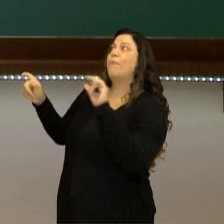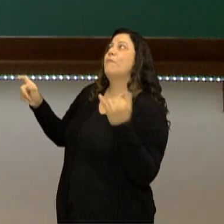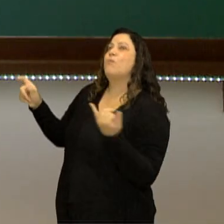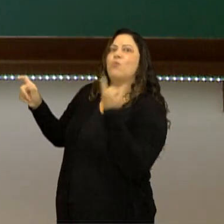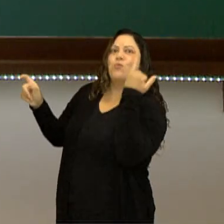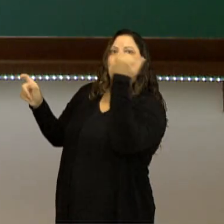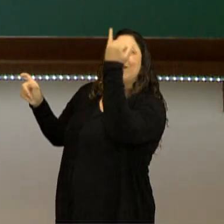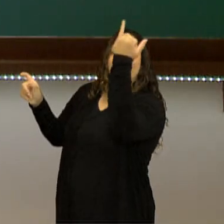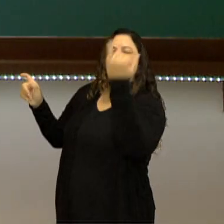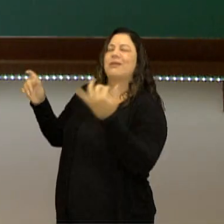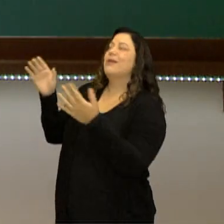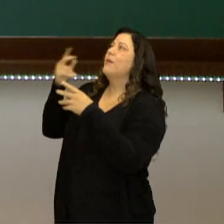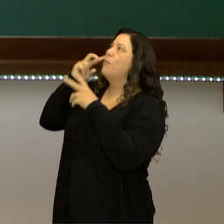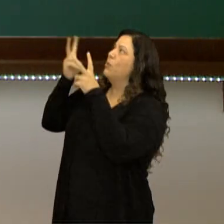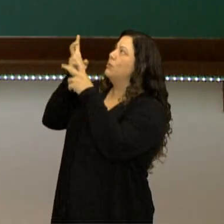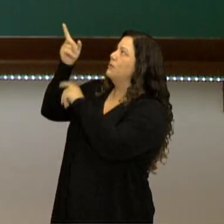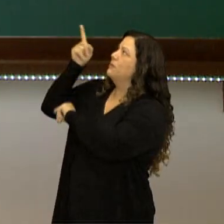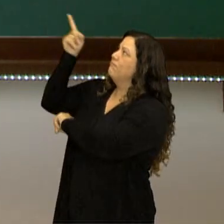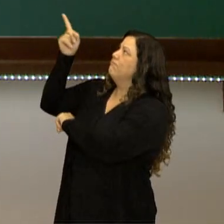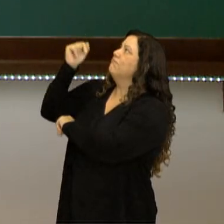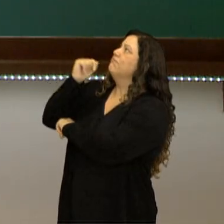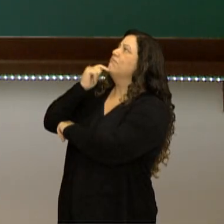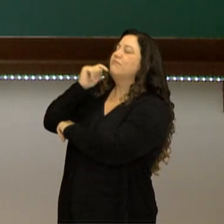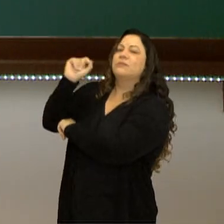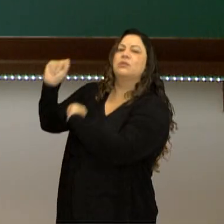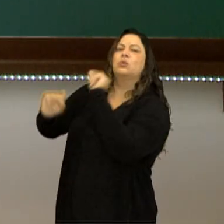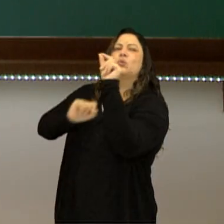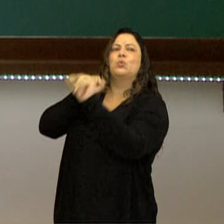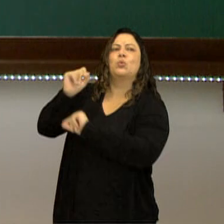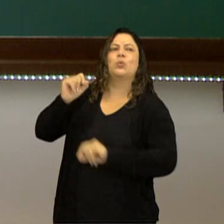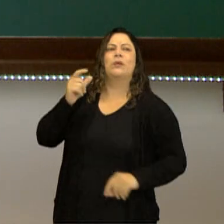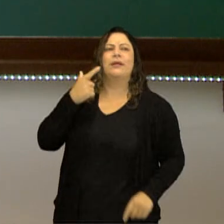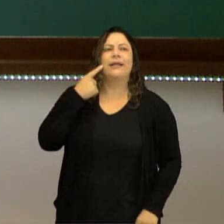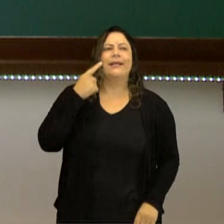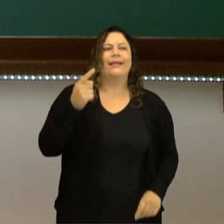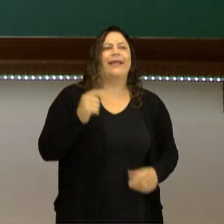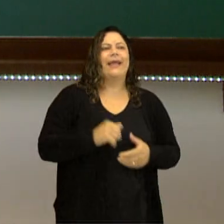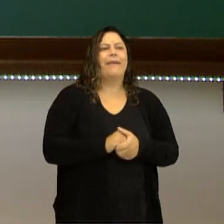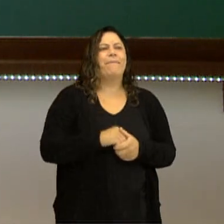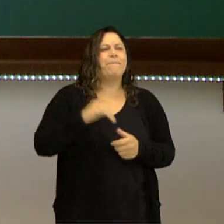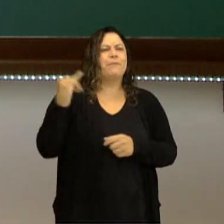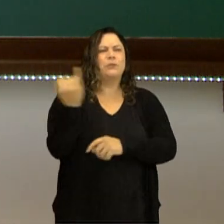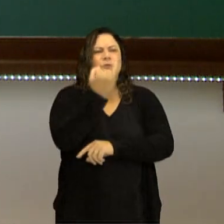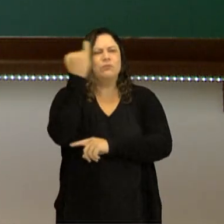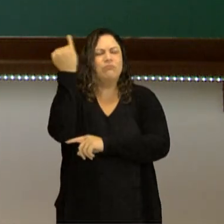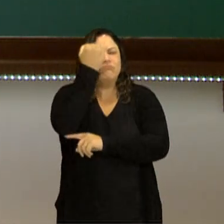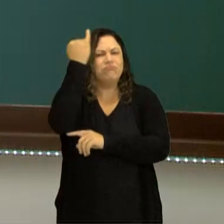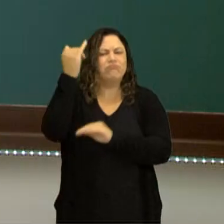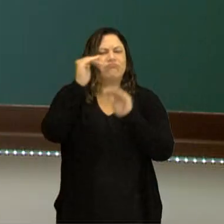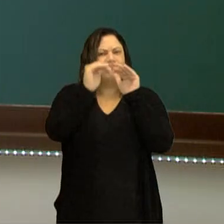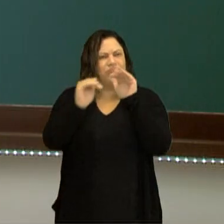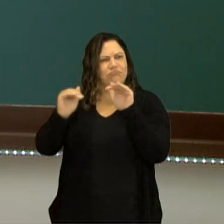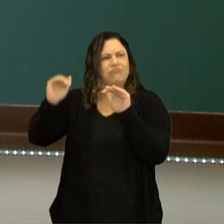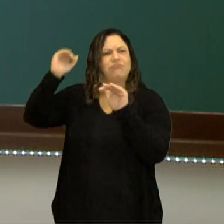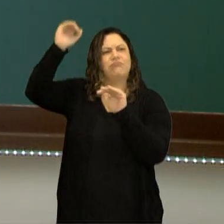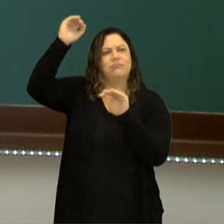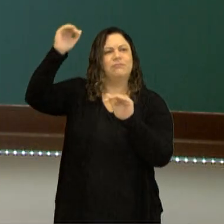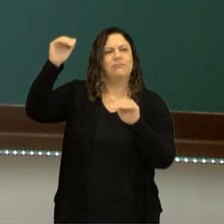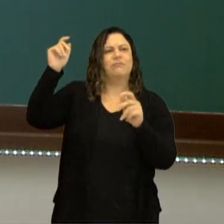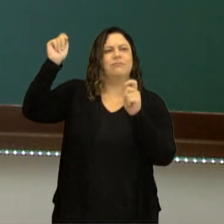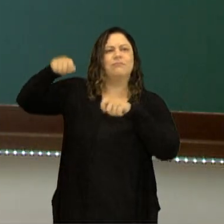da Revolução Russa, que é o Lenin. O Lenin, ele é um dos grandes protagonistas